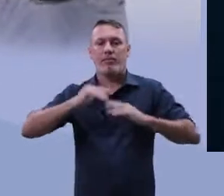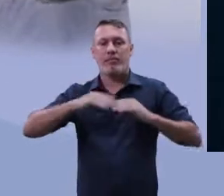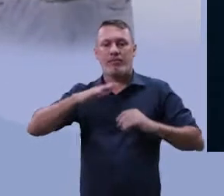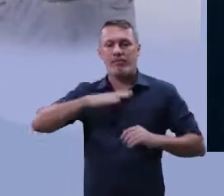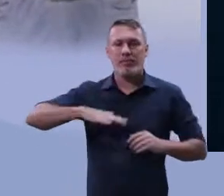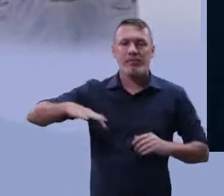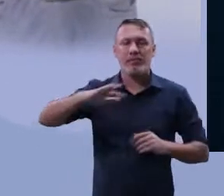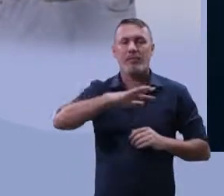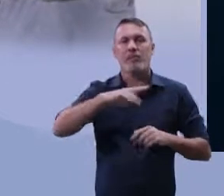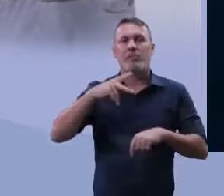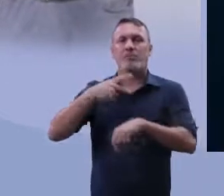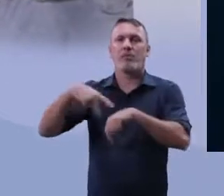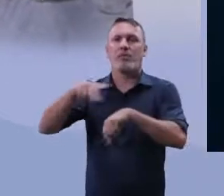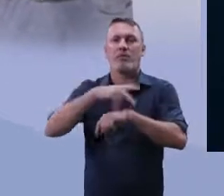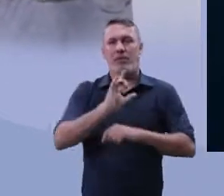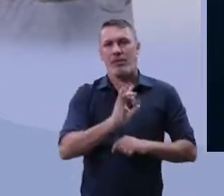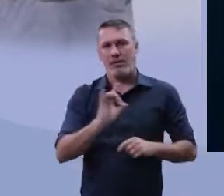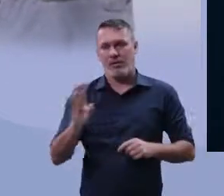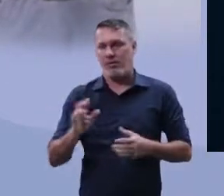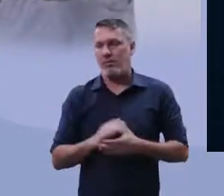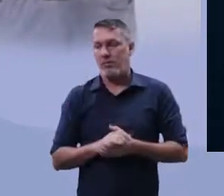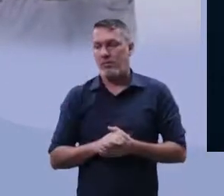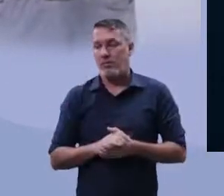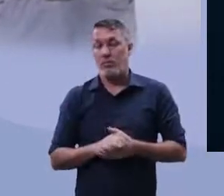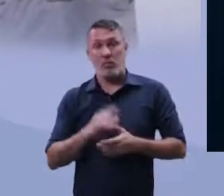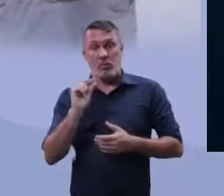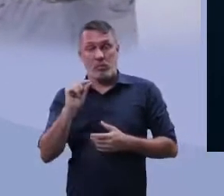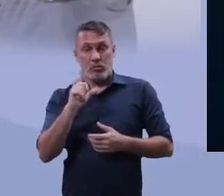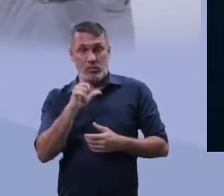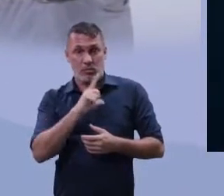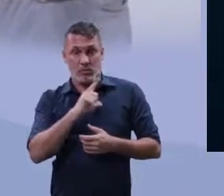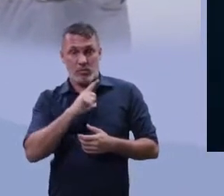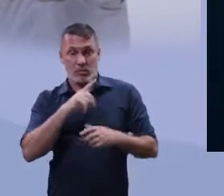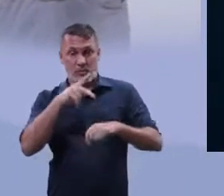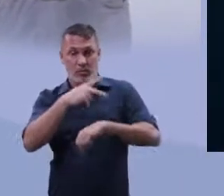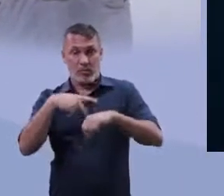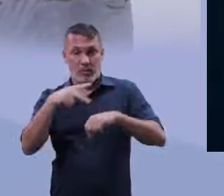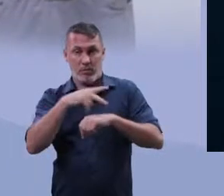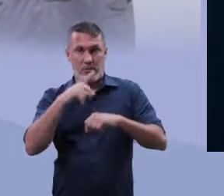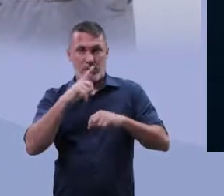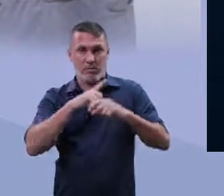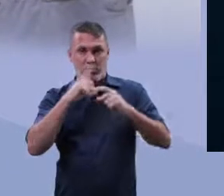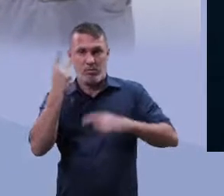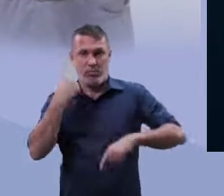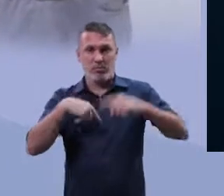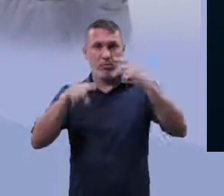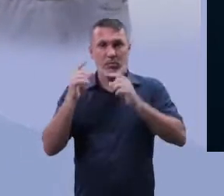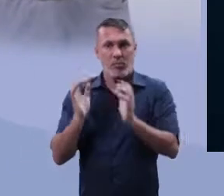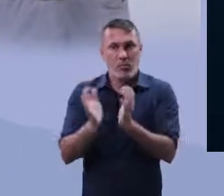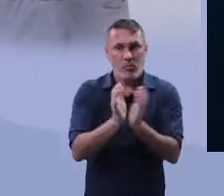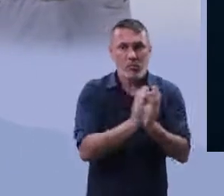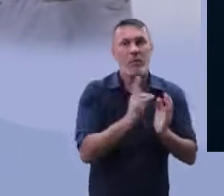processo produtivo, né, de cada nação. Ou seja, aquelas nações que estão emergindo economicamente estão